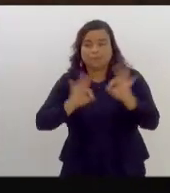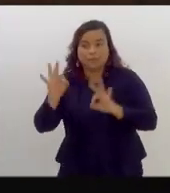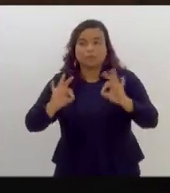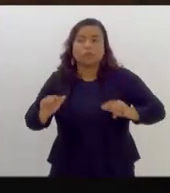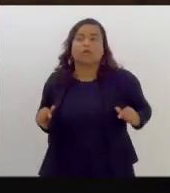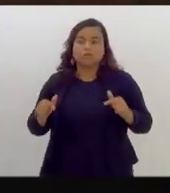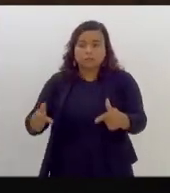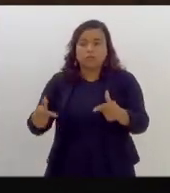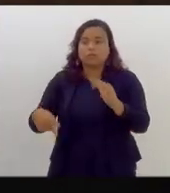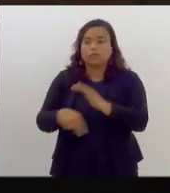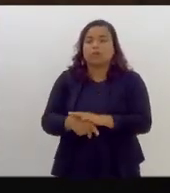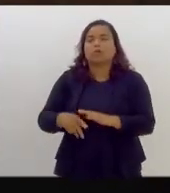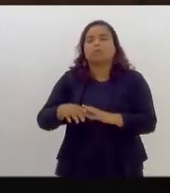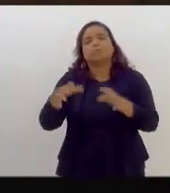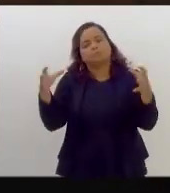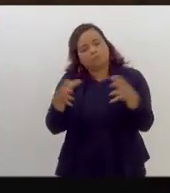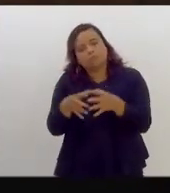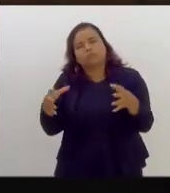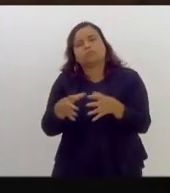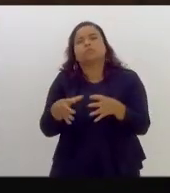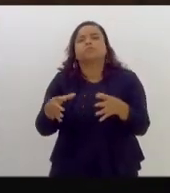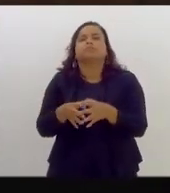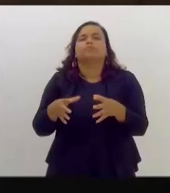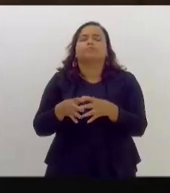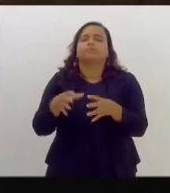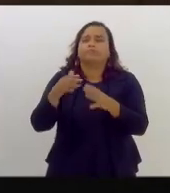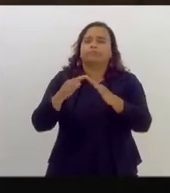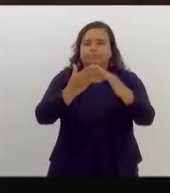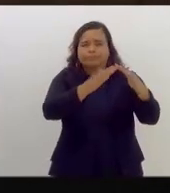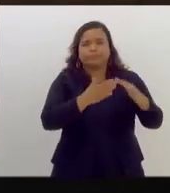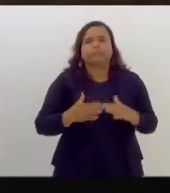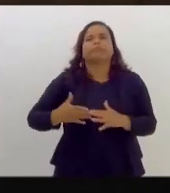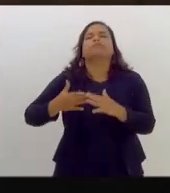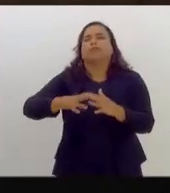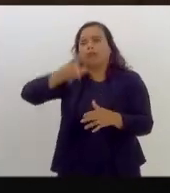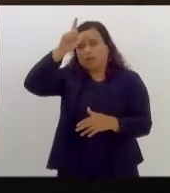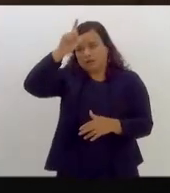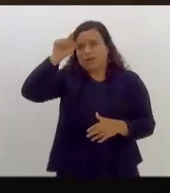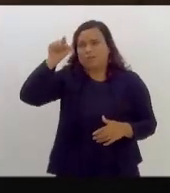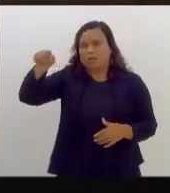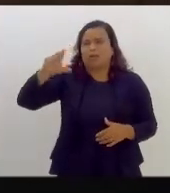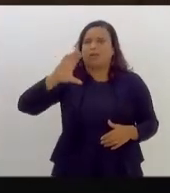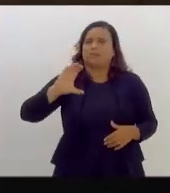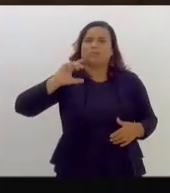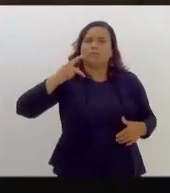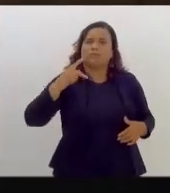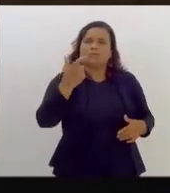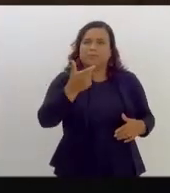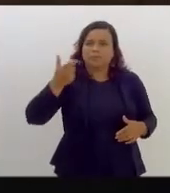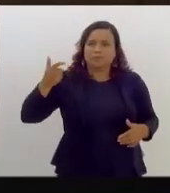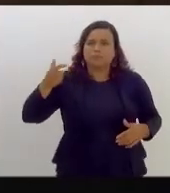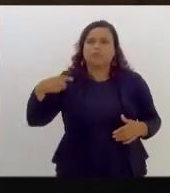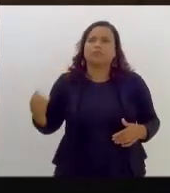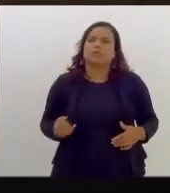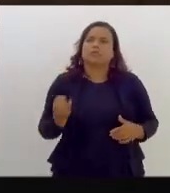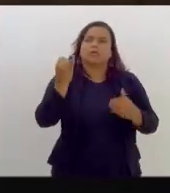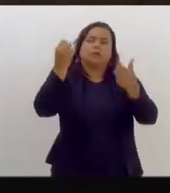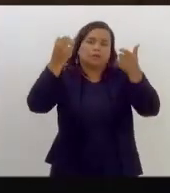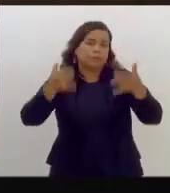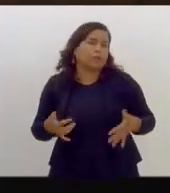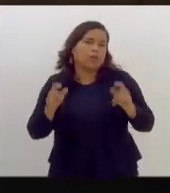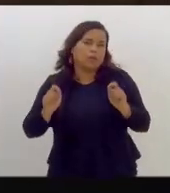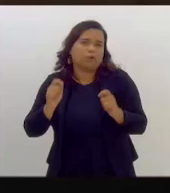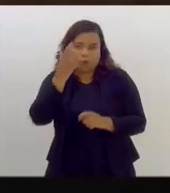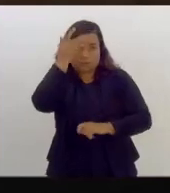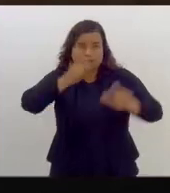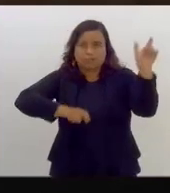Ação Popular do Complexo do Alemão, mais conhecido popularmente como CPX. E é importante dizer, aqueles e